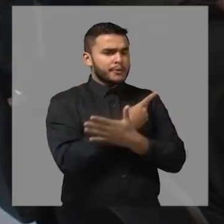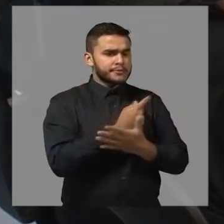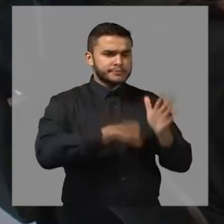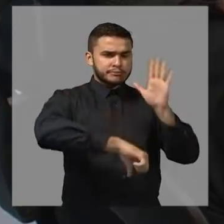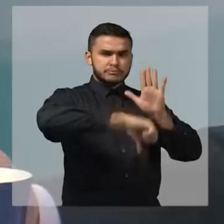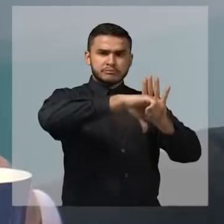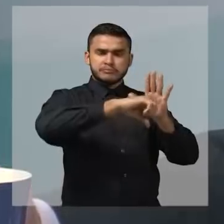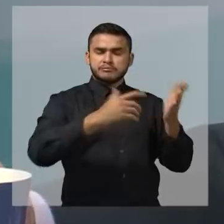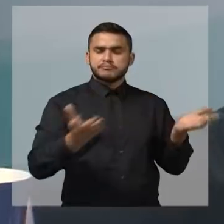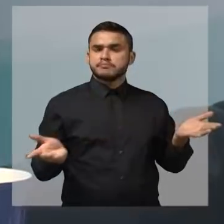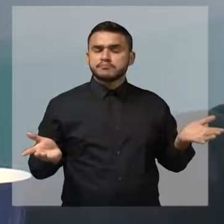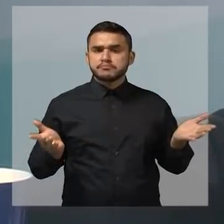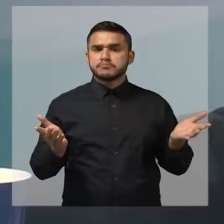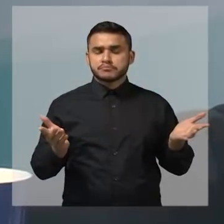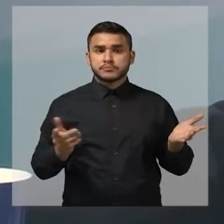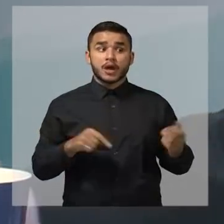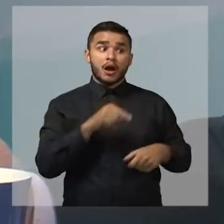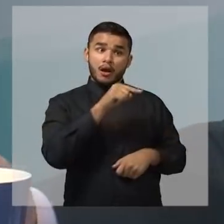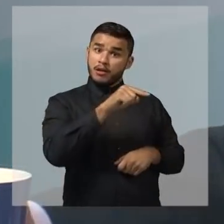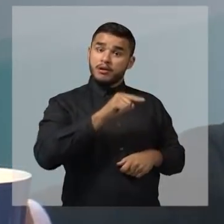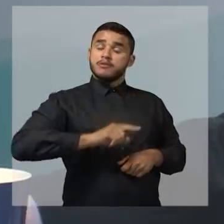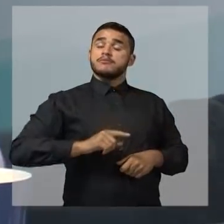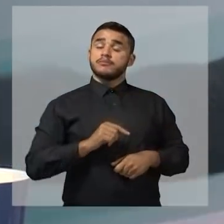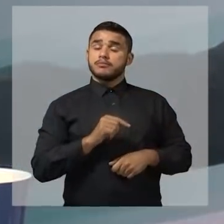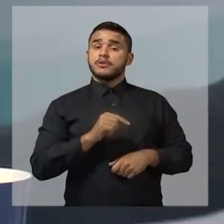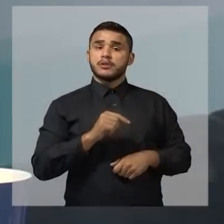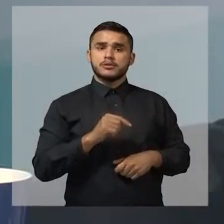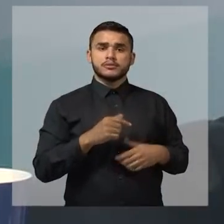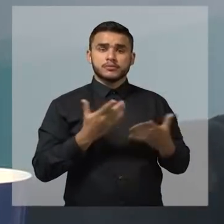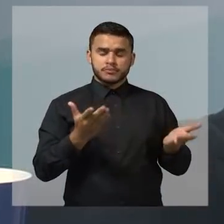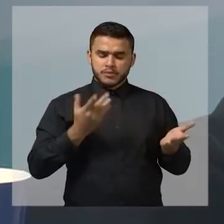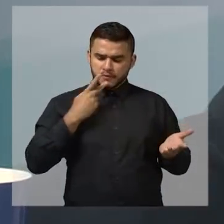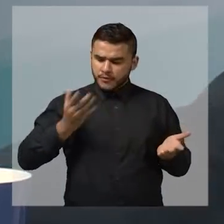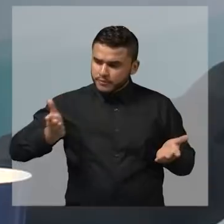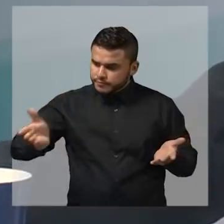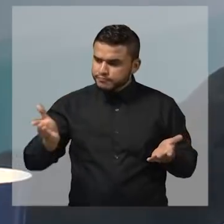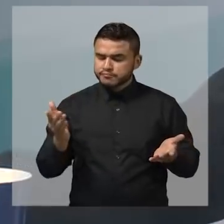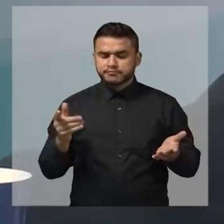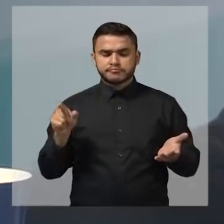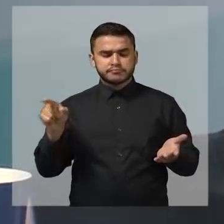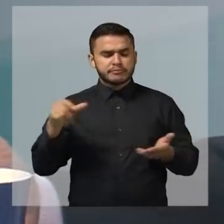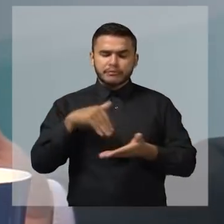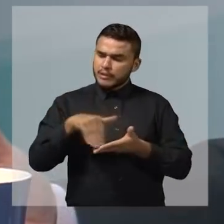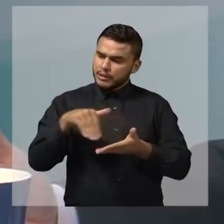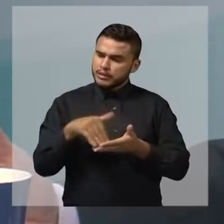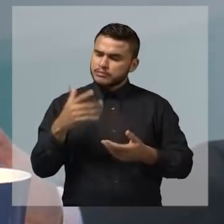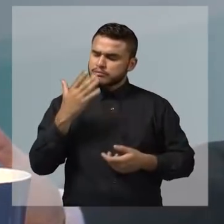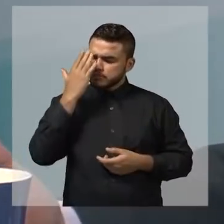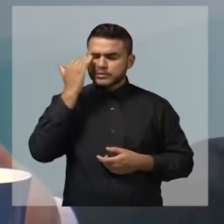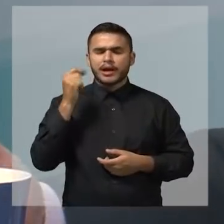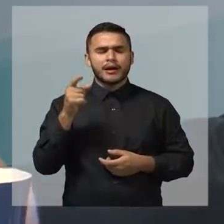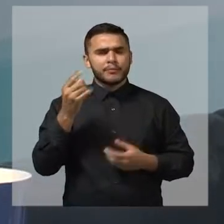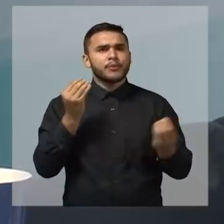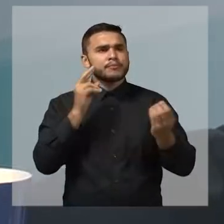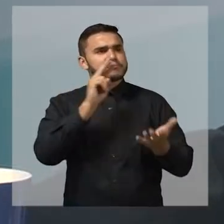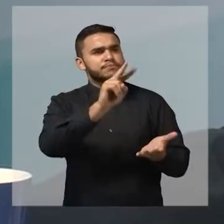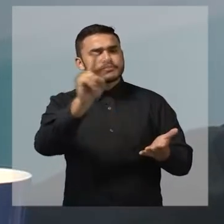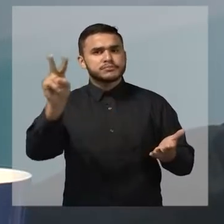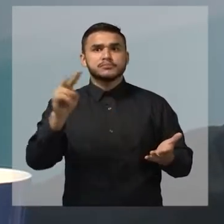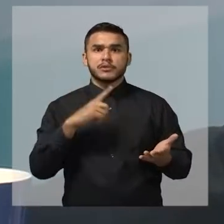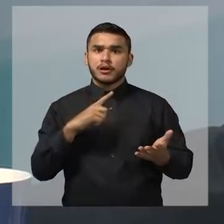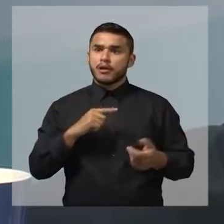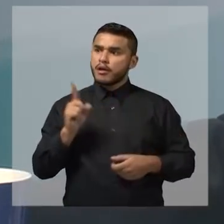crime. E esse crime, essa criminalidade que o secretário está enfrentando, que a sociedade está sofrendo, é uma criminalidade